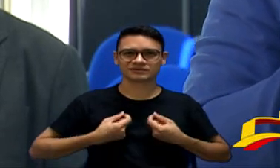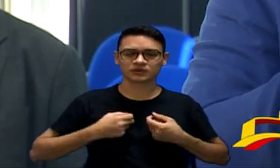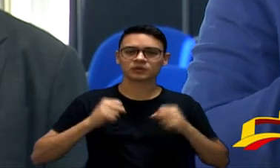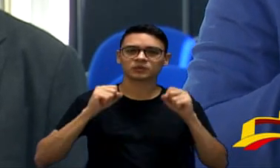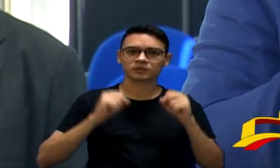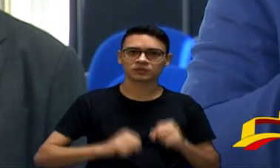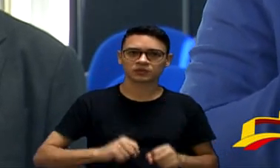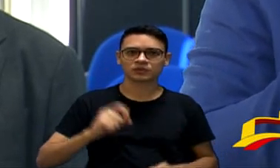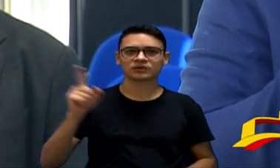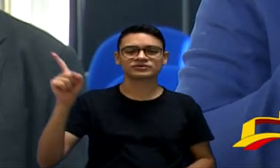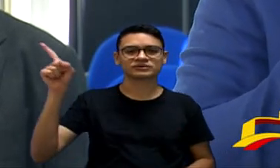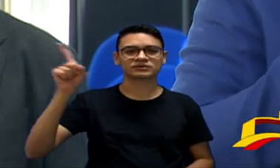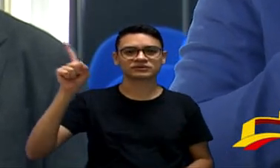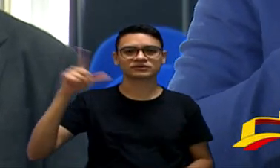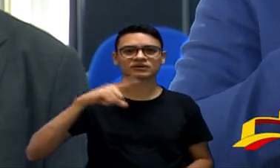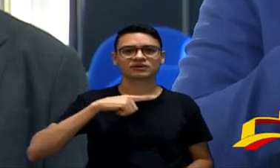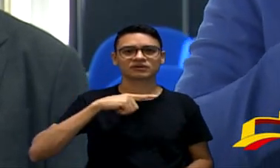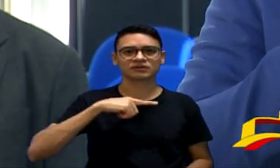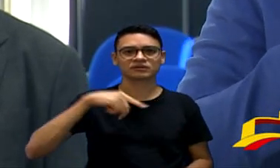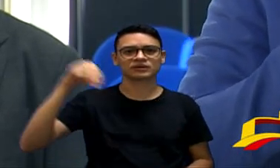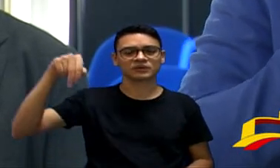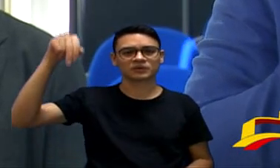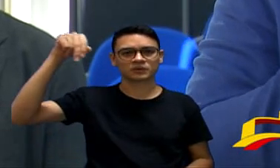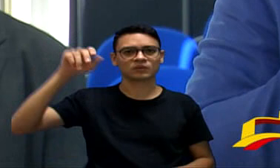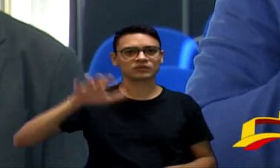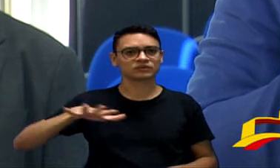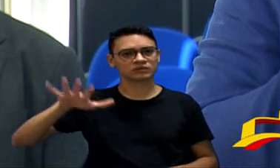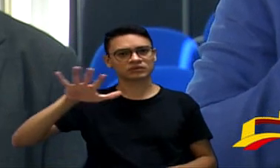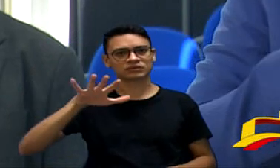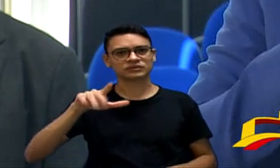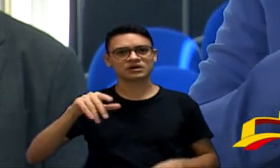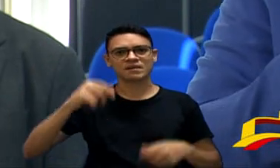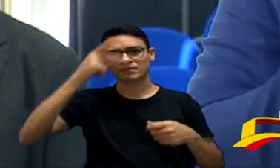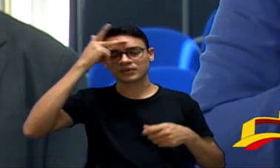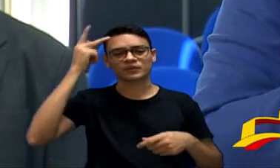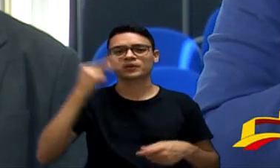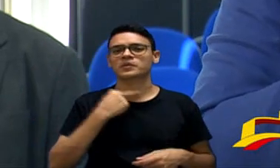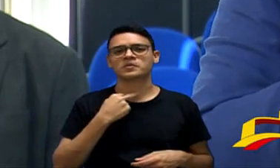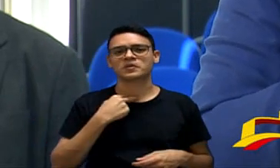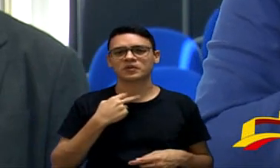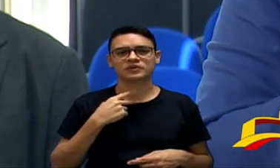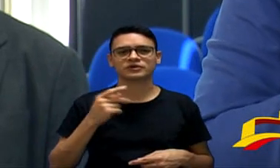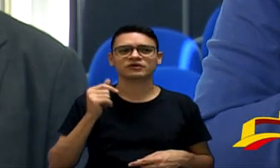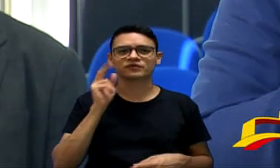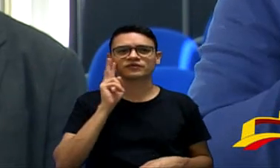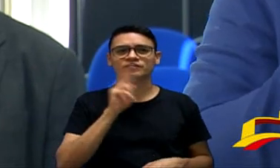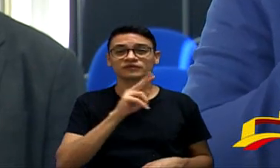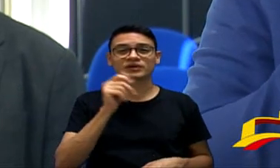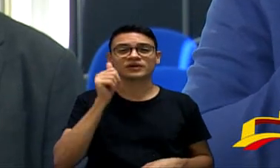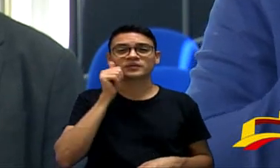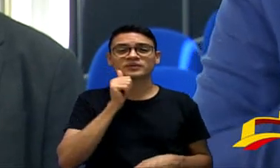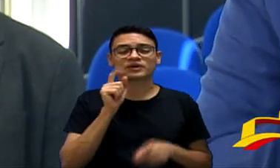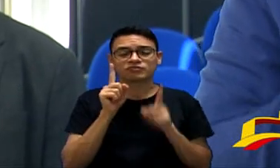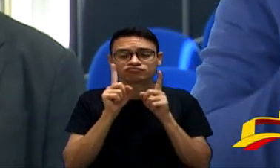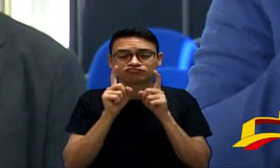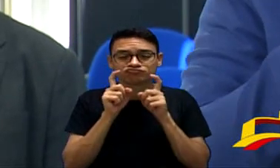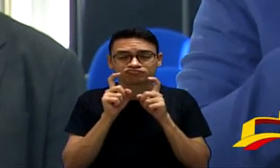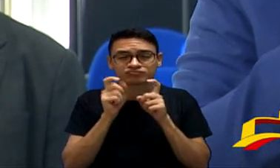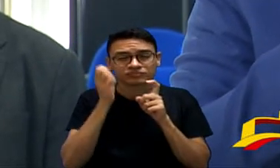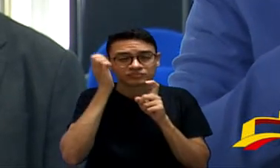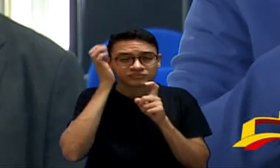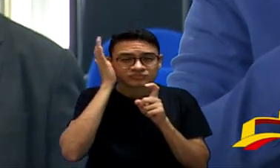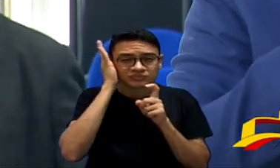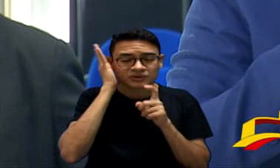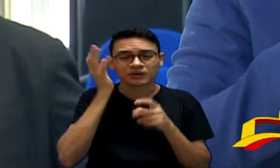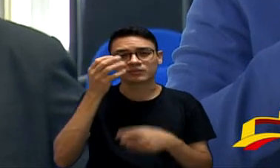Norte, onde vai ter hospital municipal. O hospital público nosso municipal. Não pode, a pessoa não pode, uma pessoa que nem eu vi pessoas, senhoras de cabeça branca hoje, lá de cabelo branco no